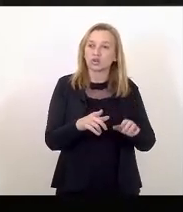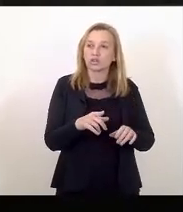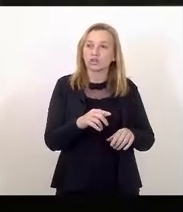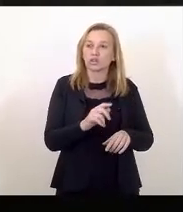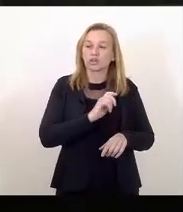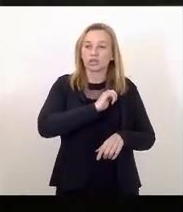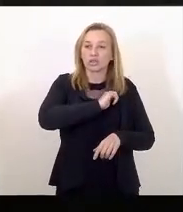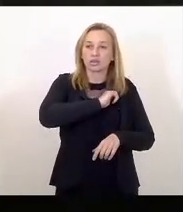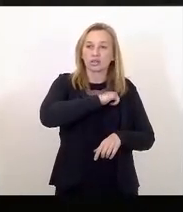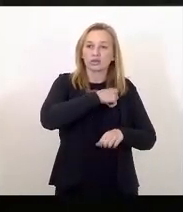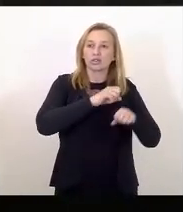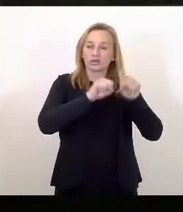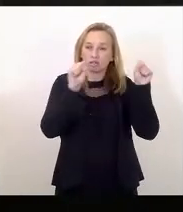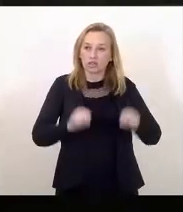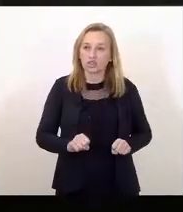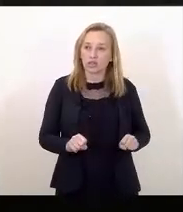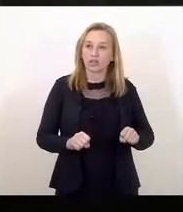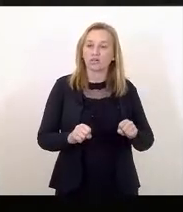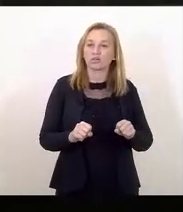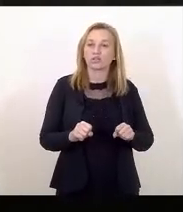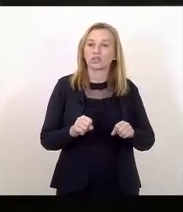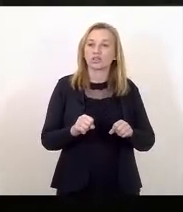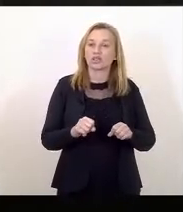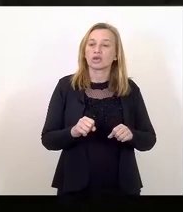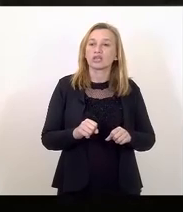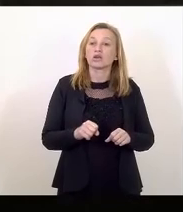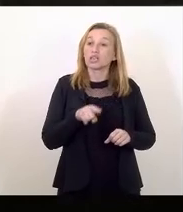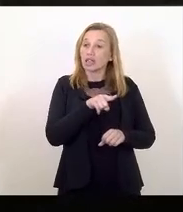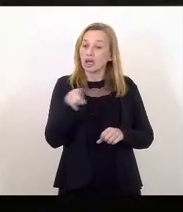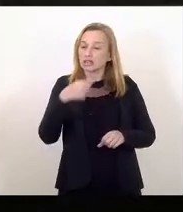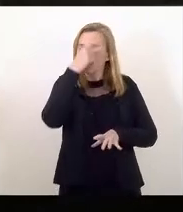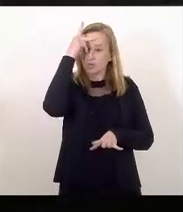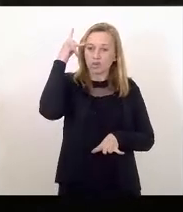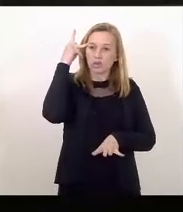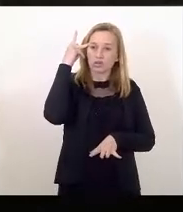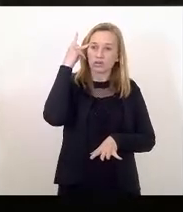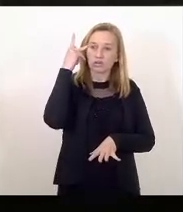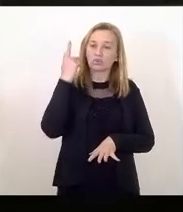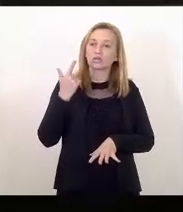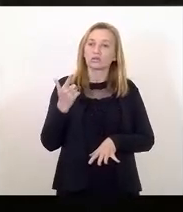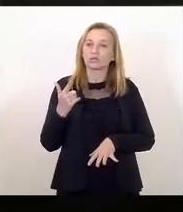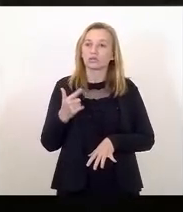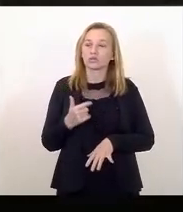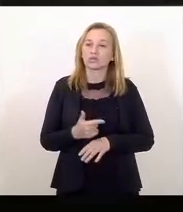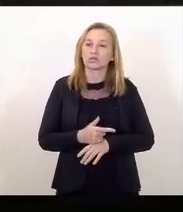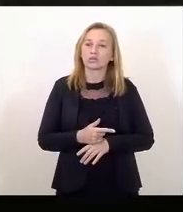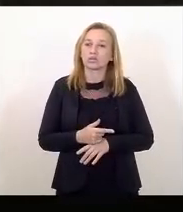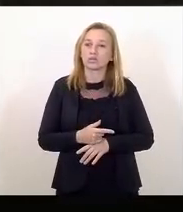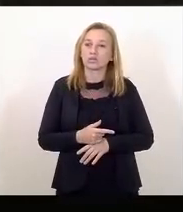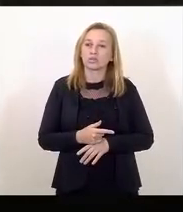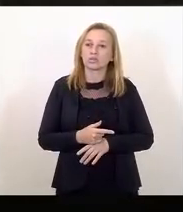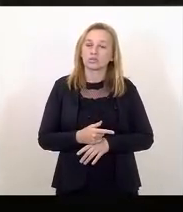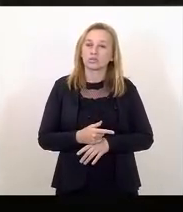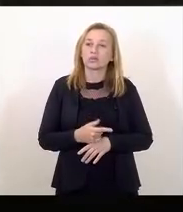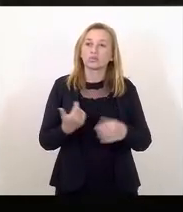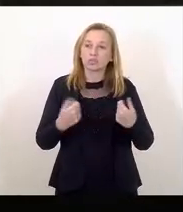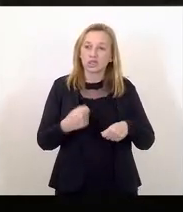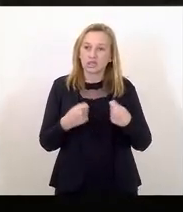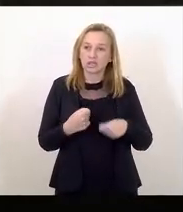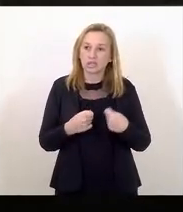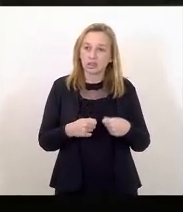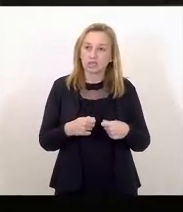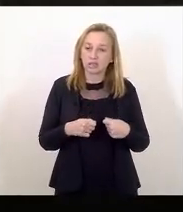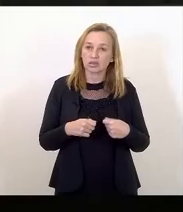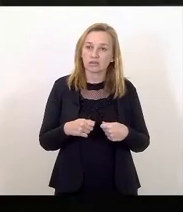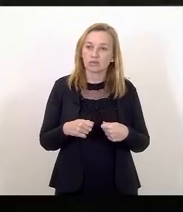aquisição de veículos, já que essas pessoas no atendimento que precisam ter na